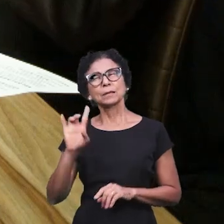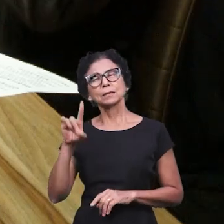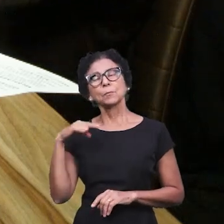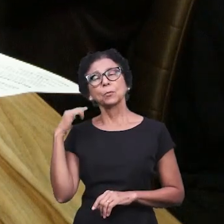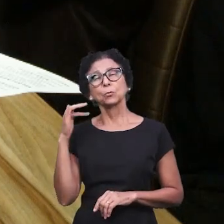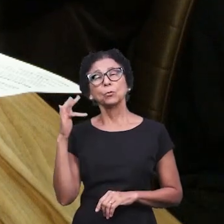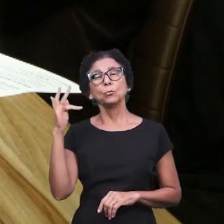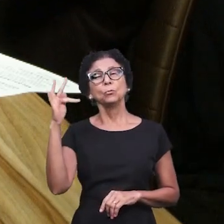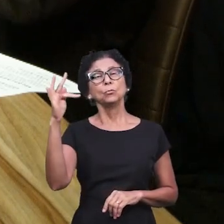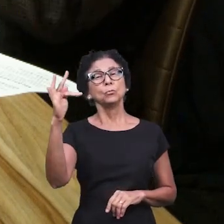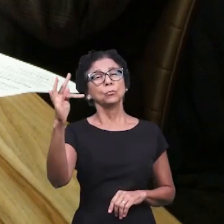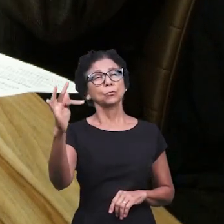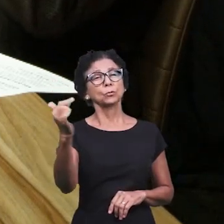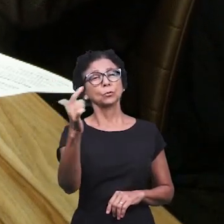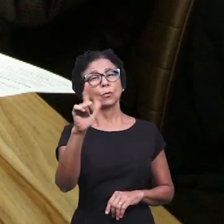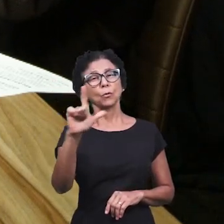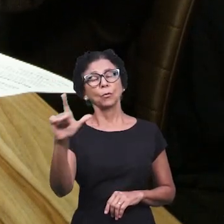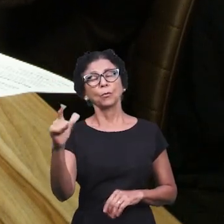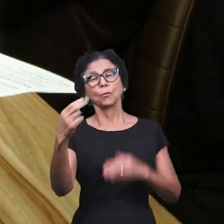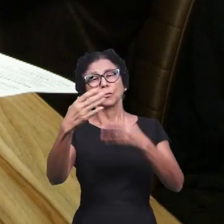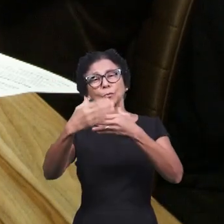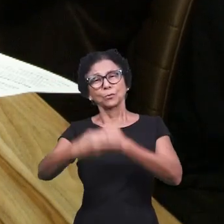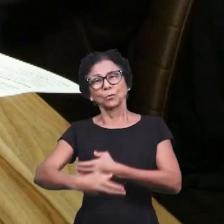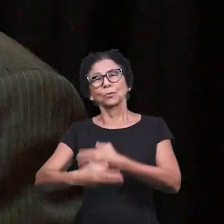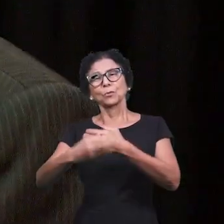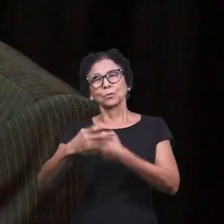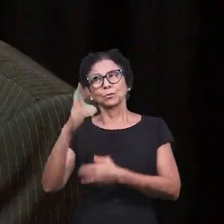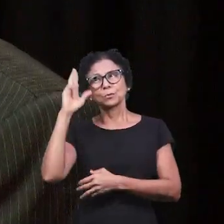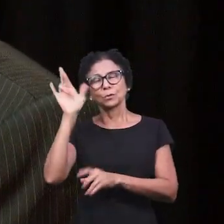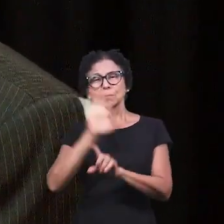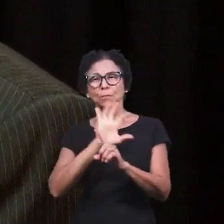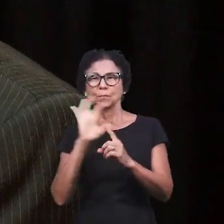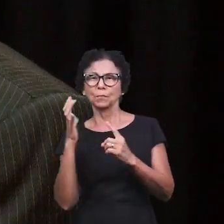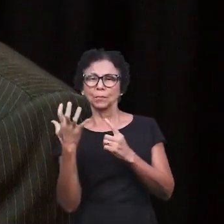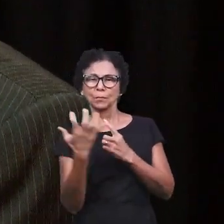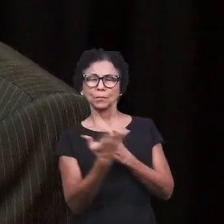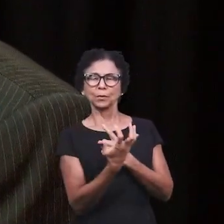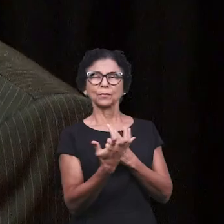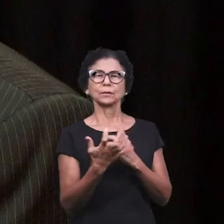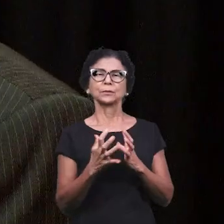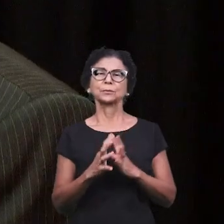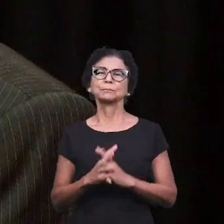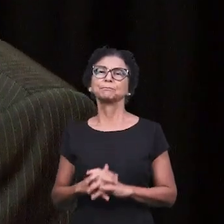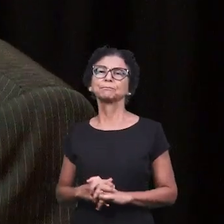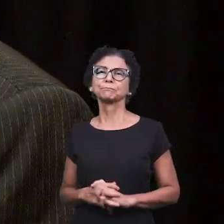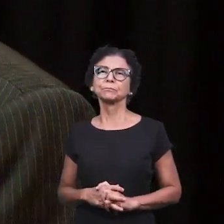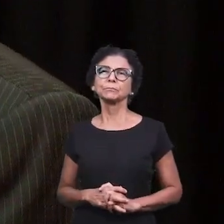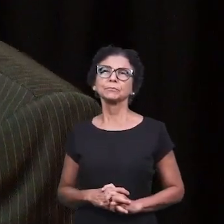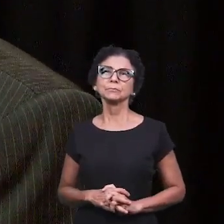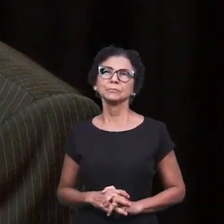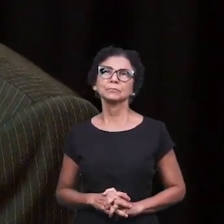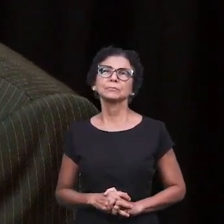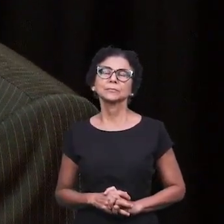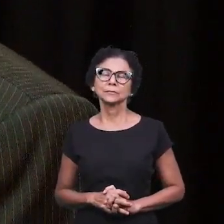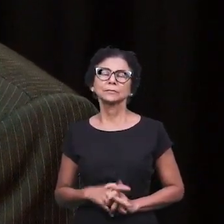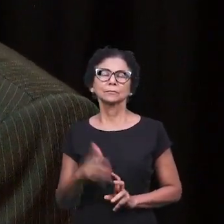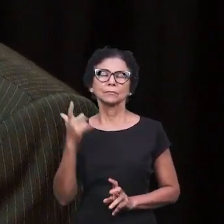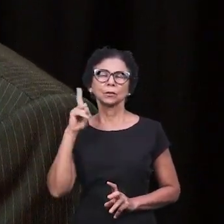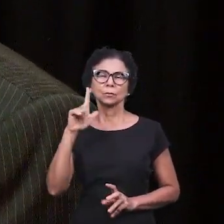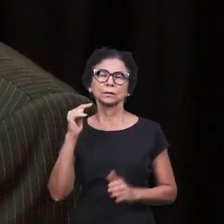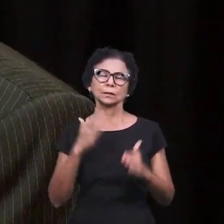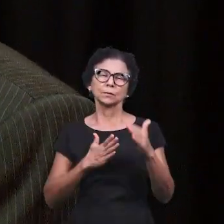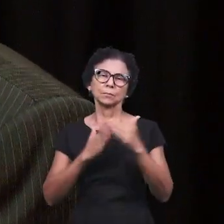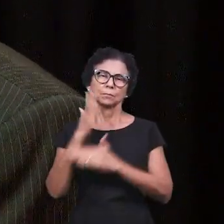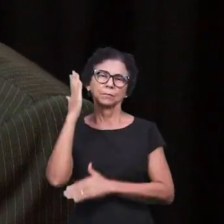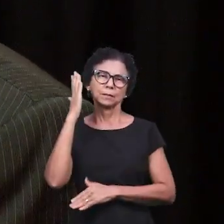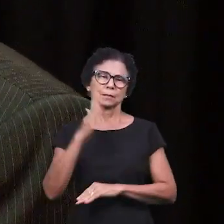o Senhor vê lá na frente. Então, o Senhor já estava falando daquilo que eu iria fazer lá na frente, prevendo, né, dando aquela previsão para a gente, que é